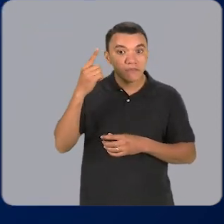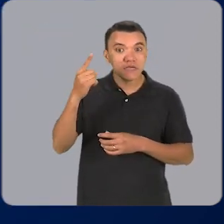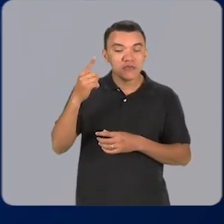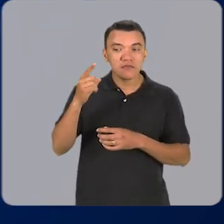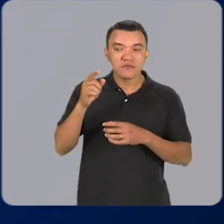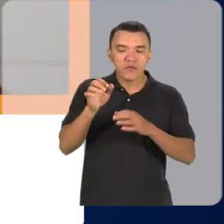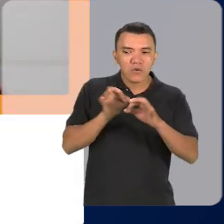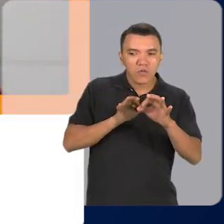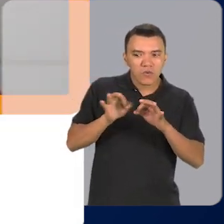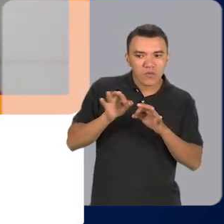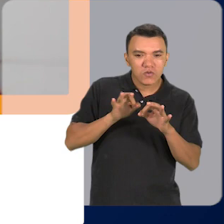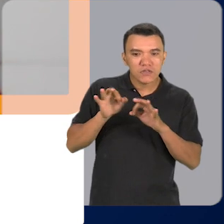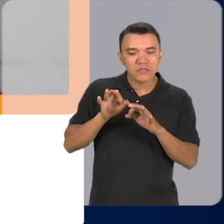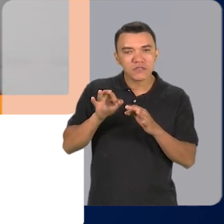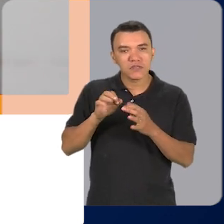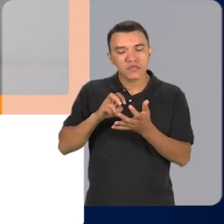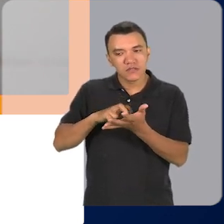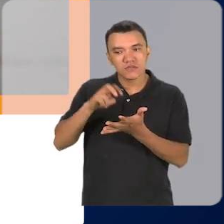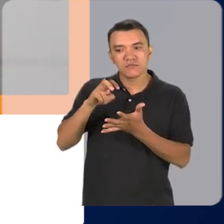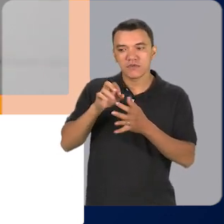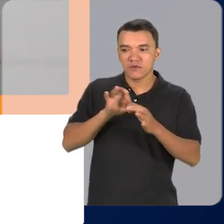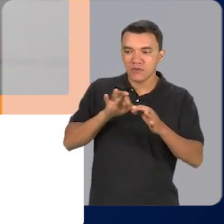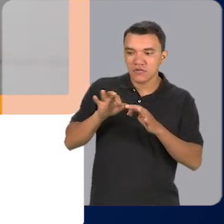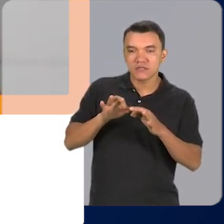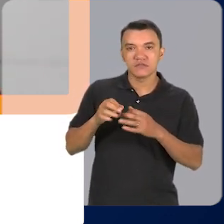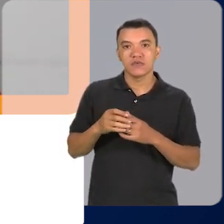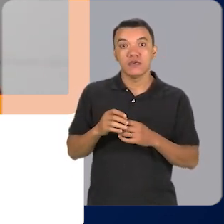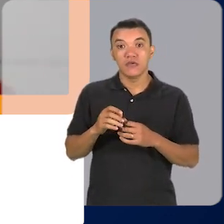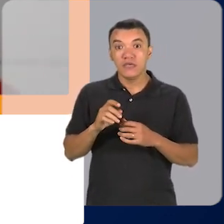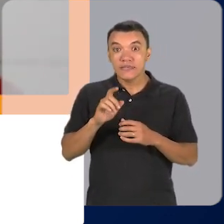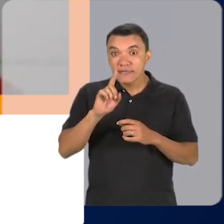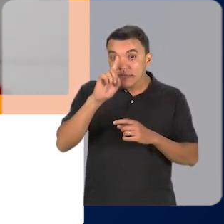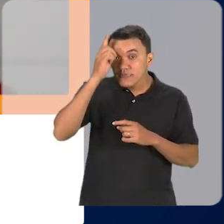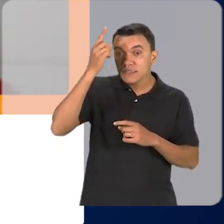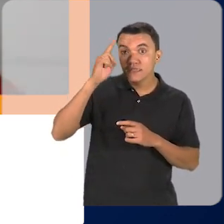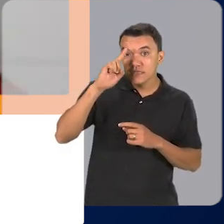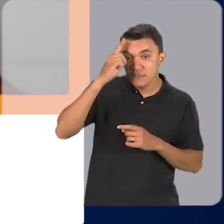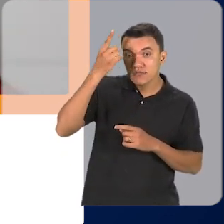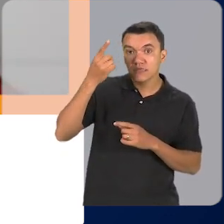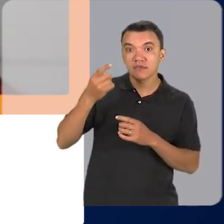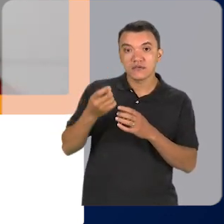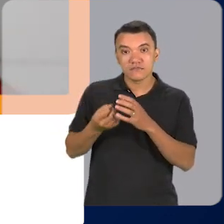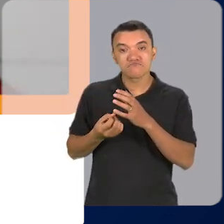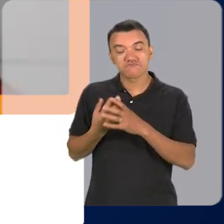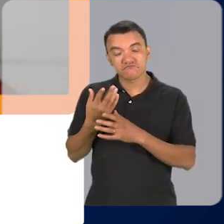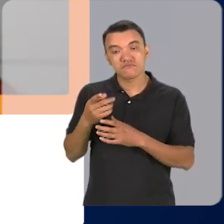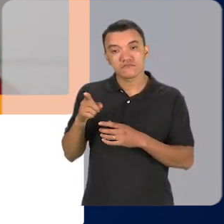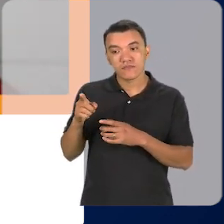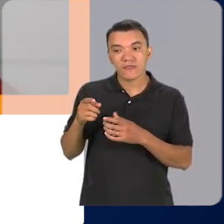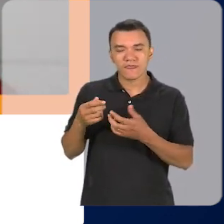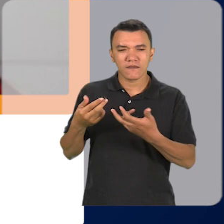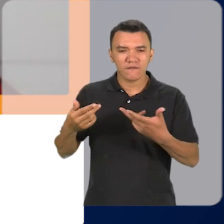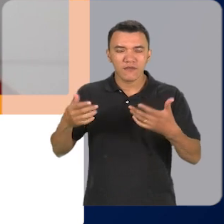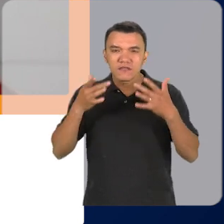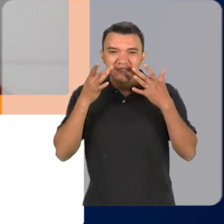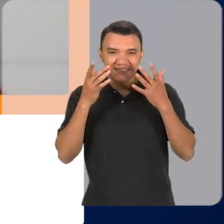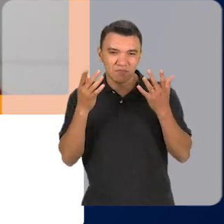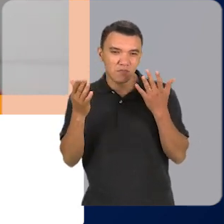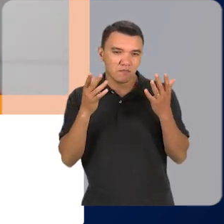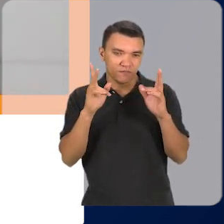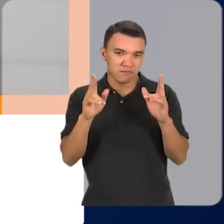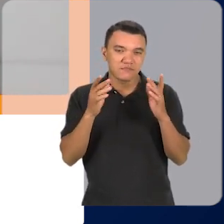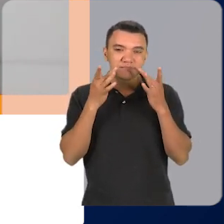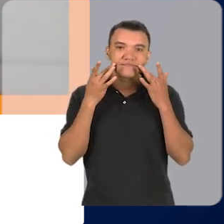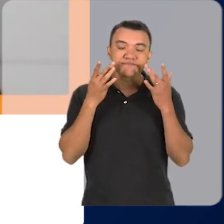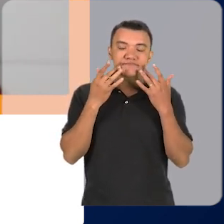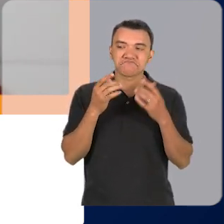né? Do começo ao fim, ele cria toda uma performance em torno do produto. Né? E isso é muito interessante, que